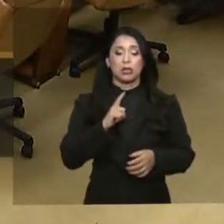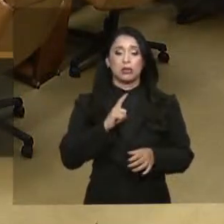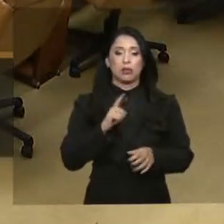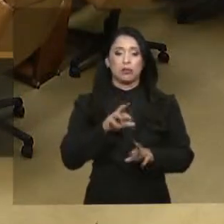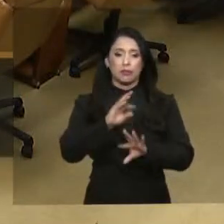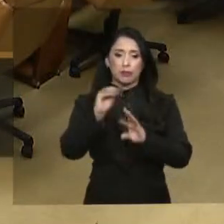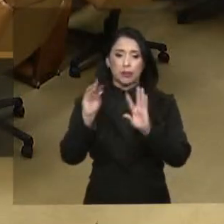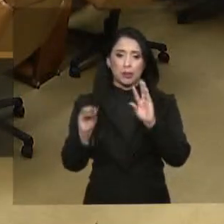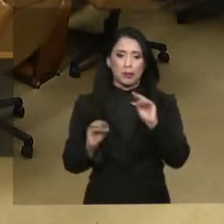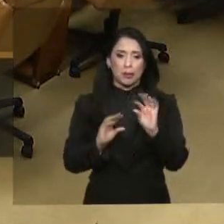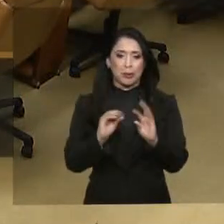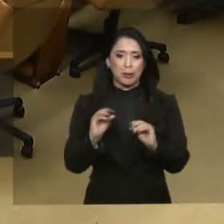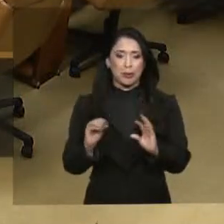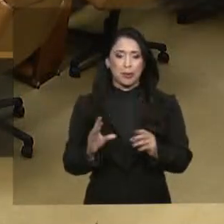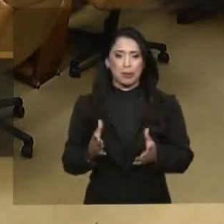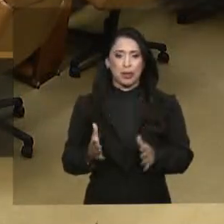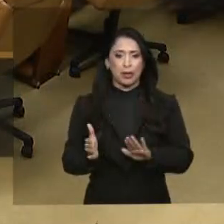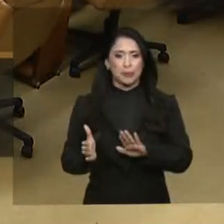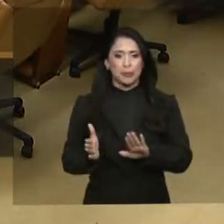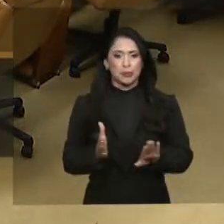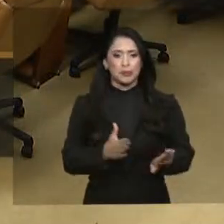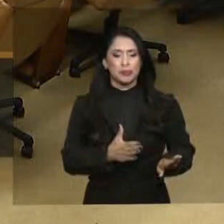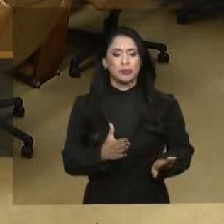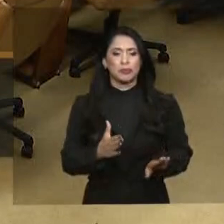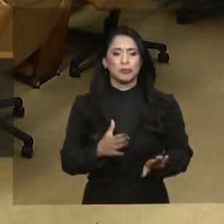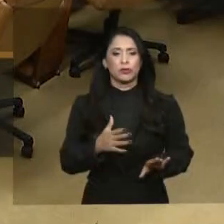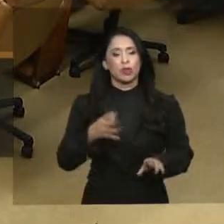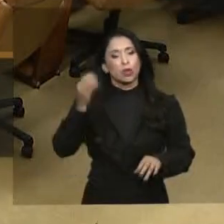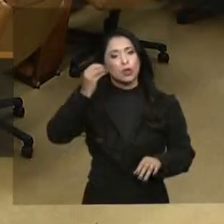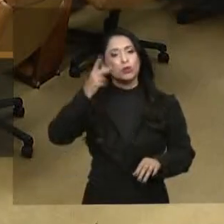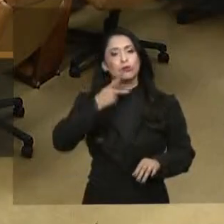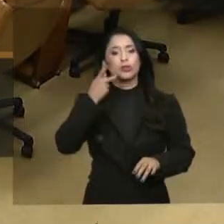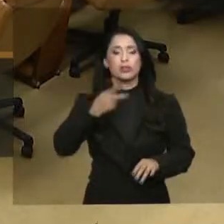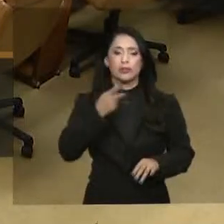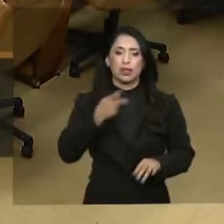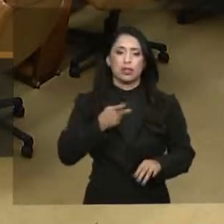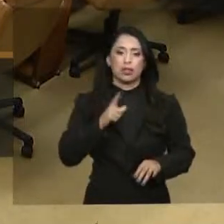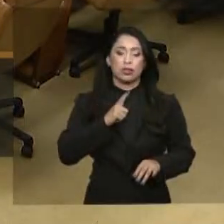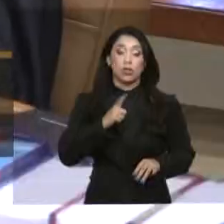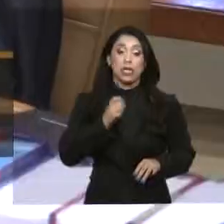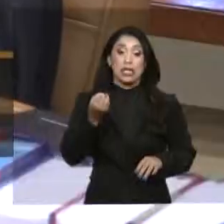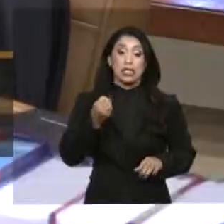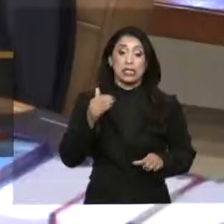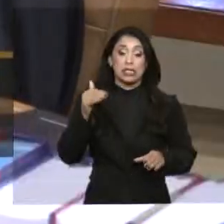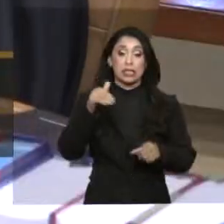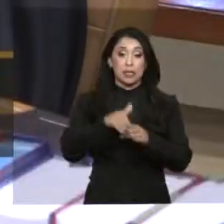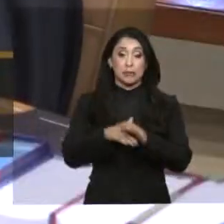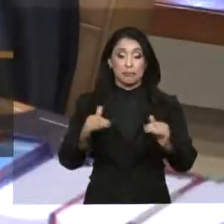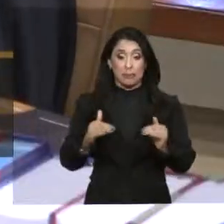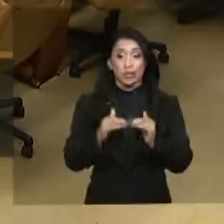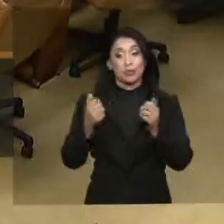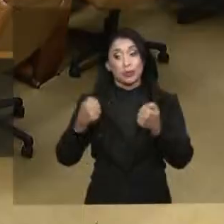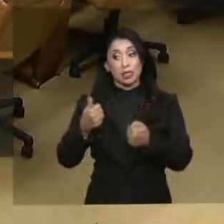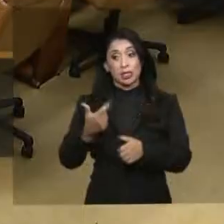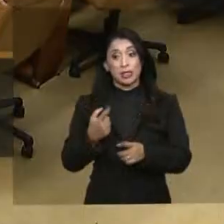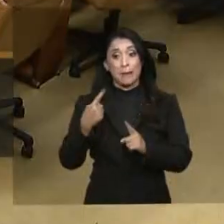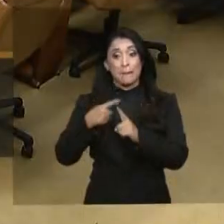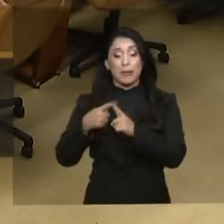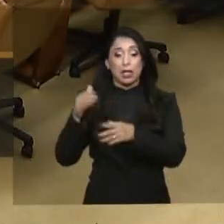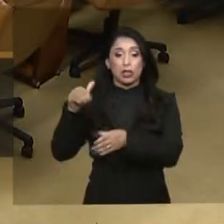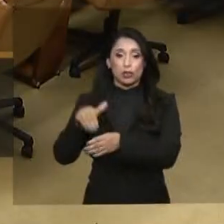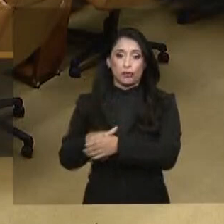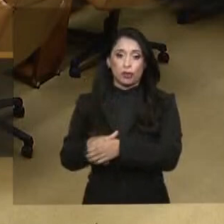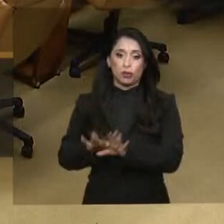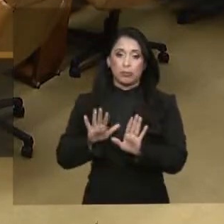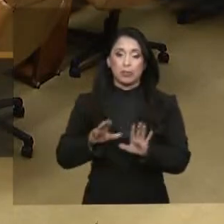processual. Violação de uma norma que diz que, no caso de empate, tem que ouvir mais um. Mas é mérito. É de mérito